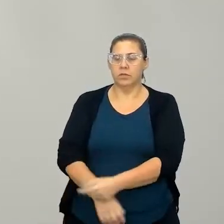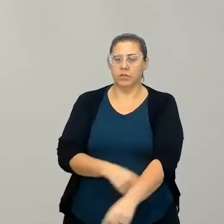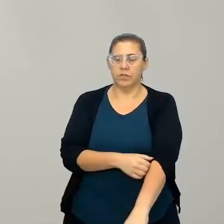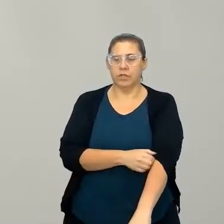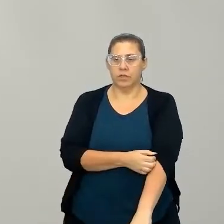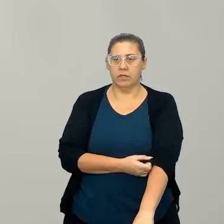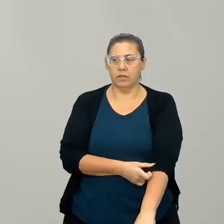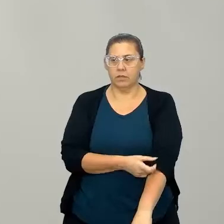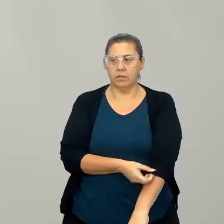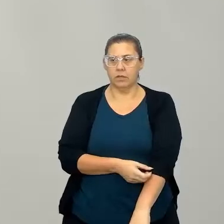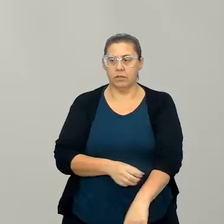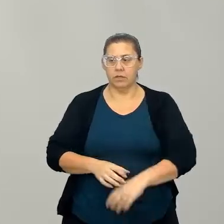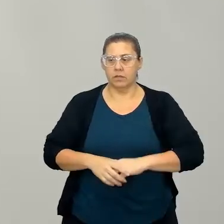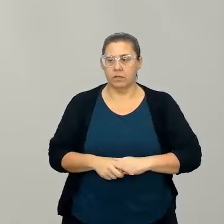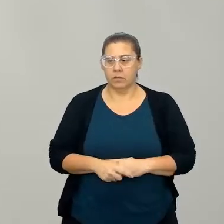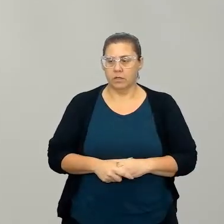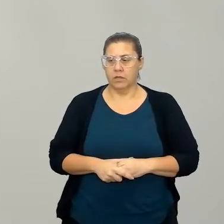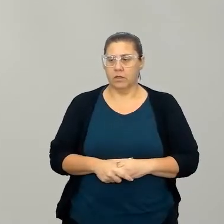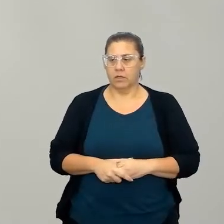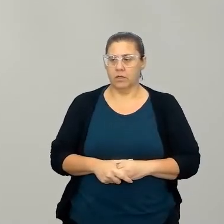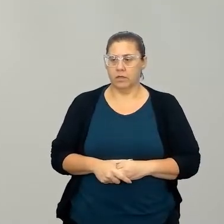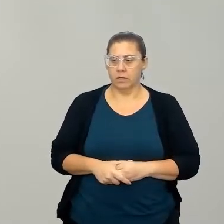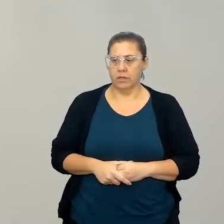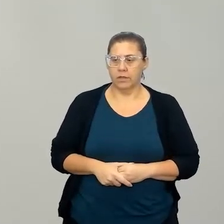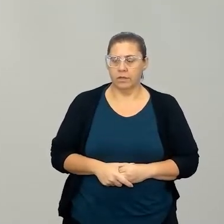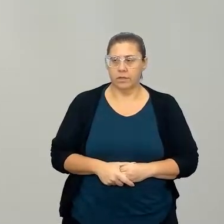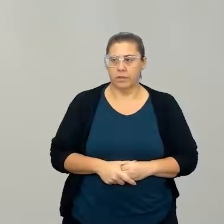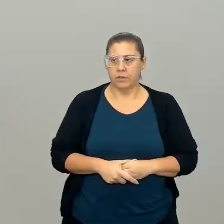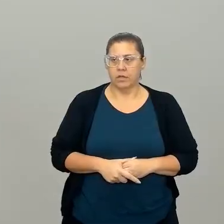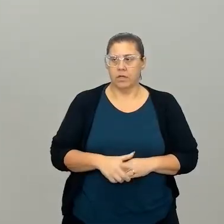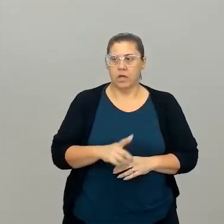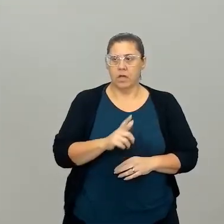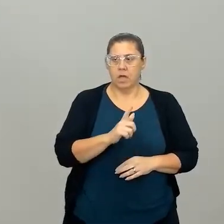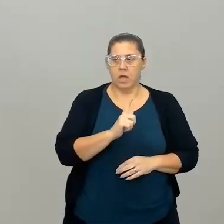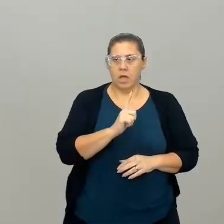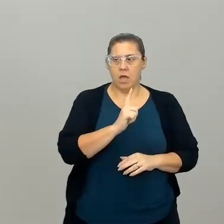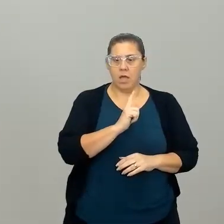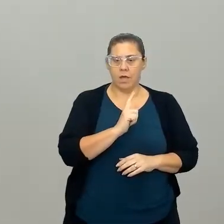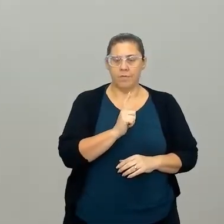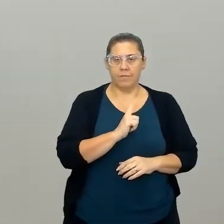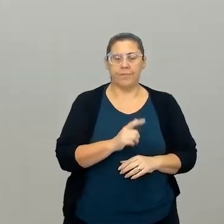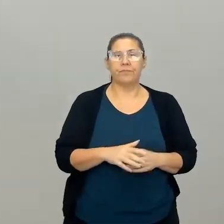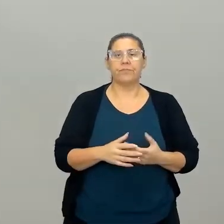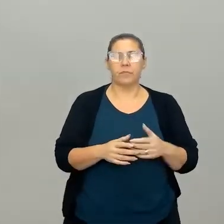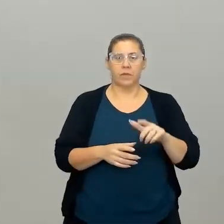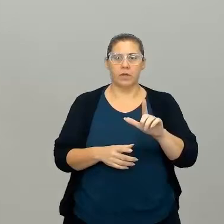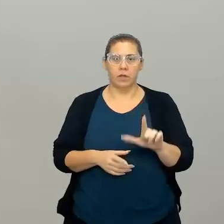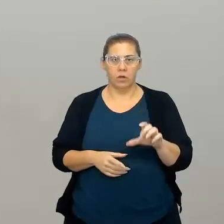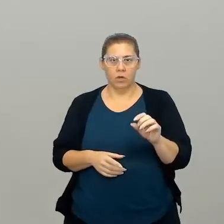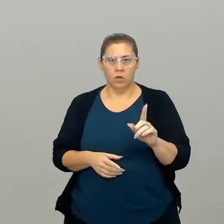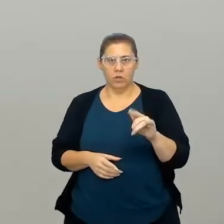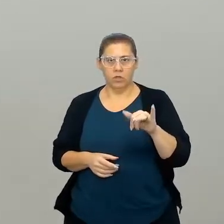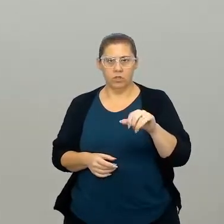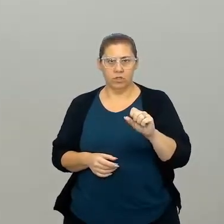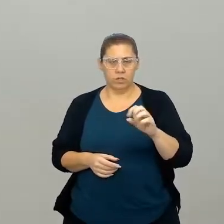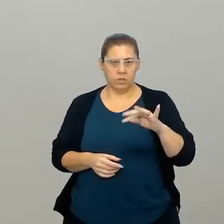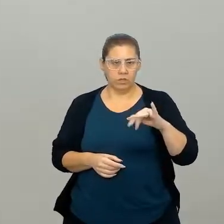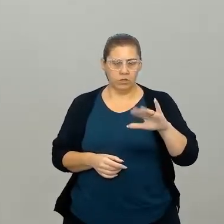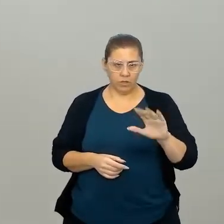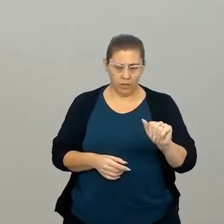fashion. Eu gosto de ir à loja. Eu gosto de, sabe, mexendo. Mas eu também sou um ET, eu